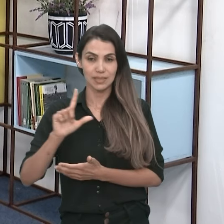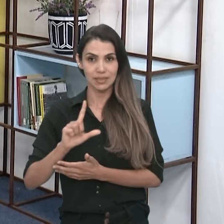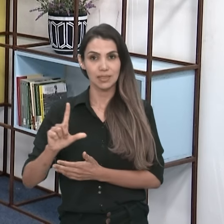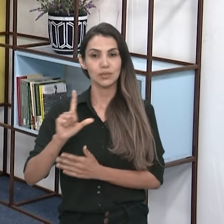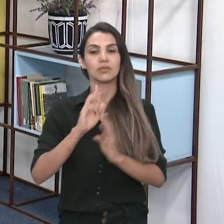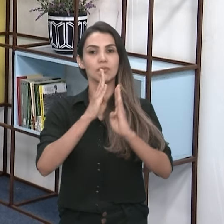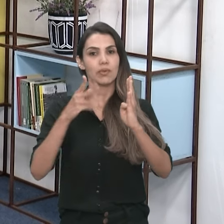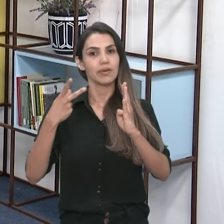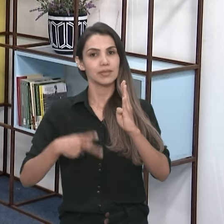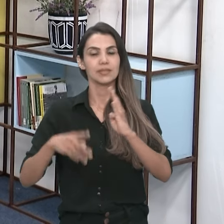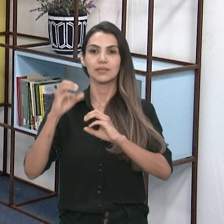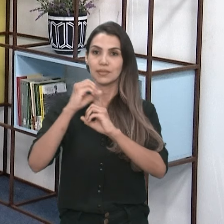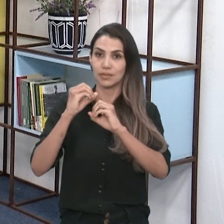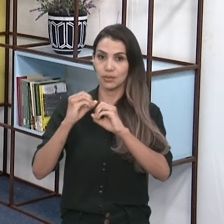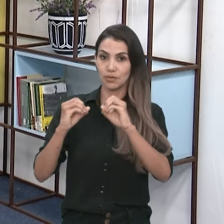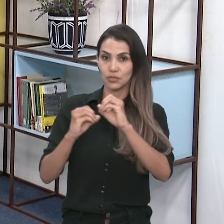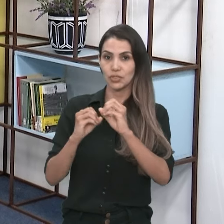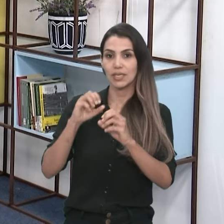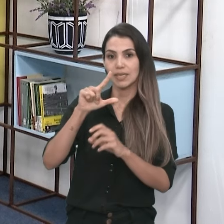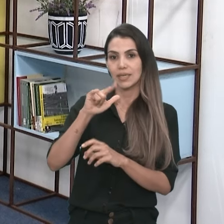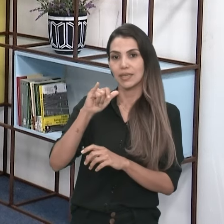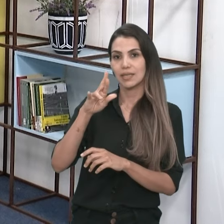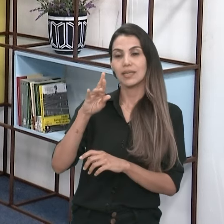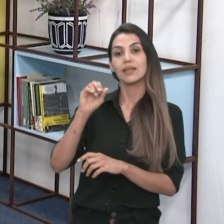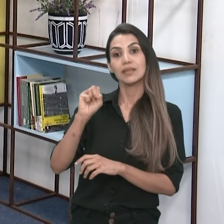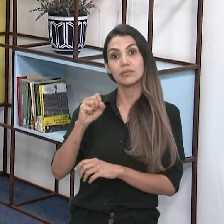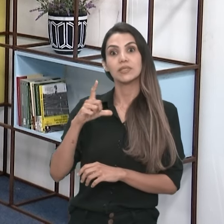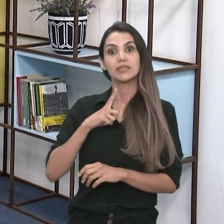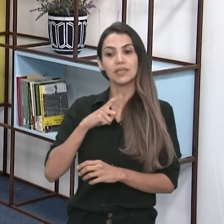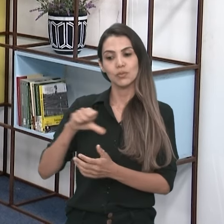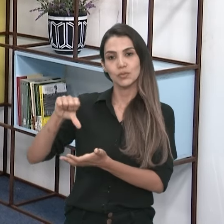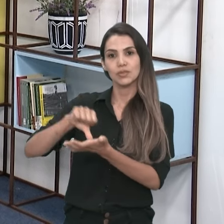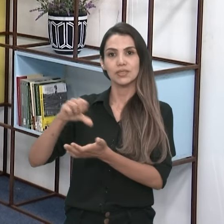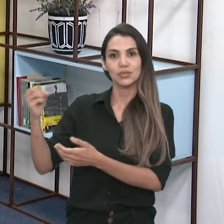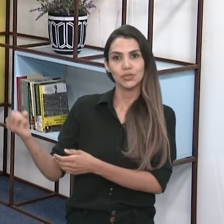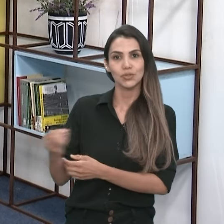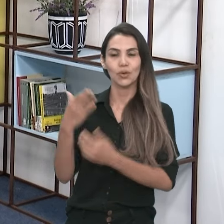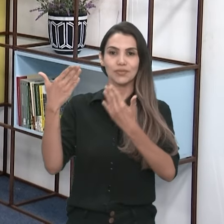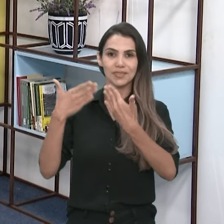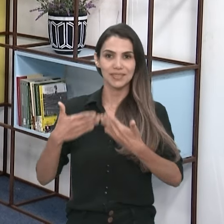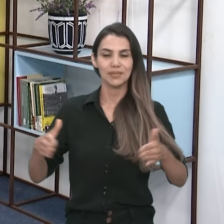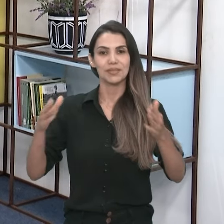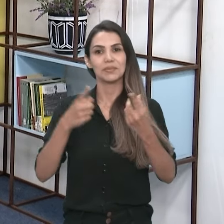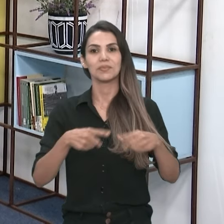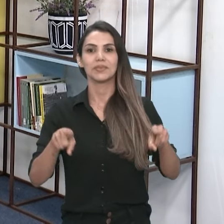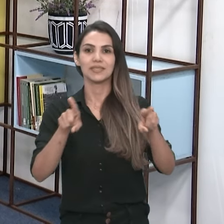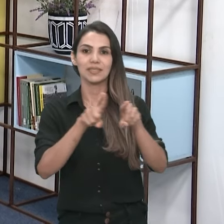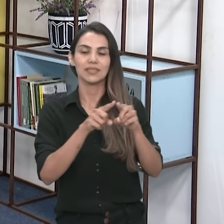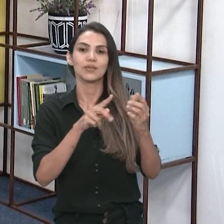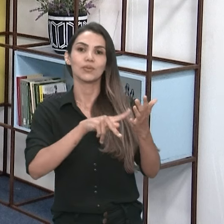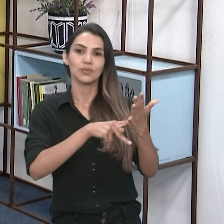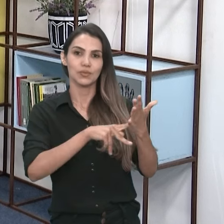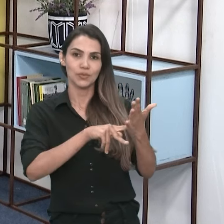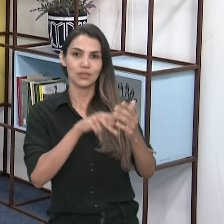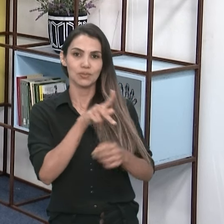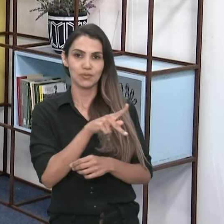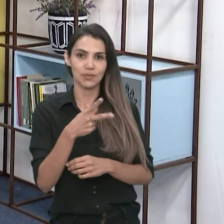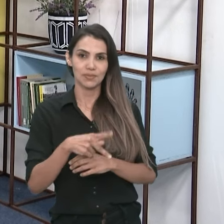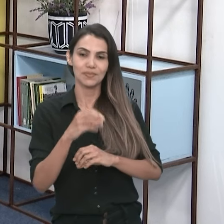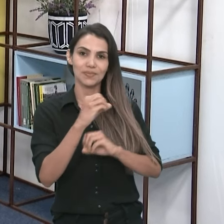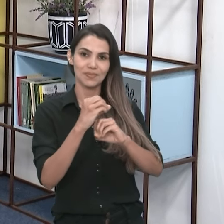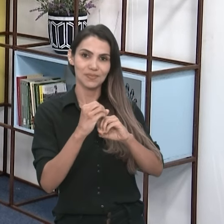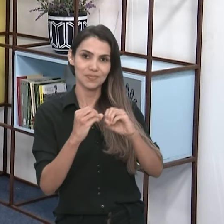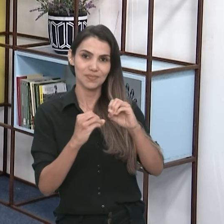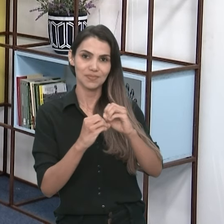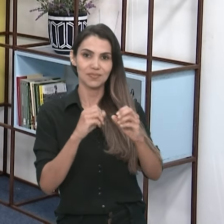UFG o libres foi inaugurada então uma nova unidade em parceria com o sindicato dos professores da UFG